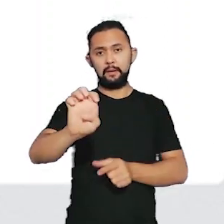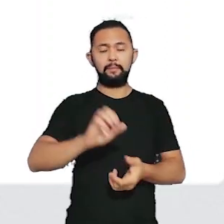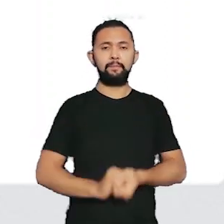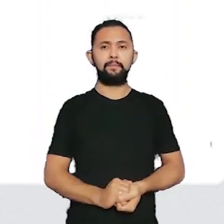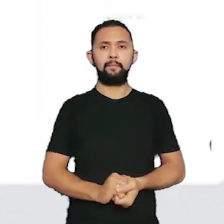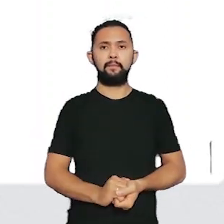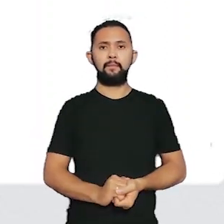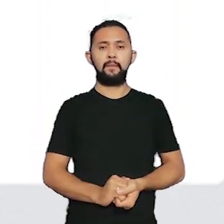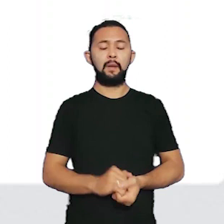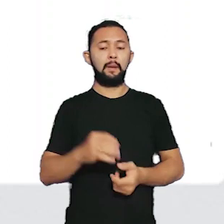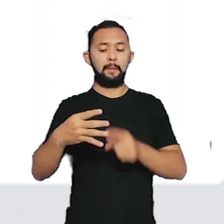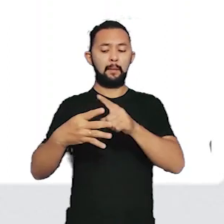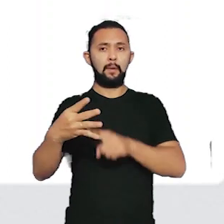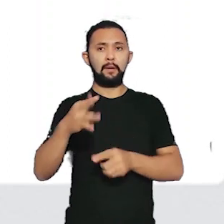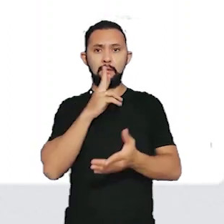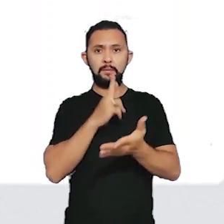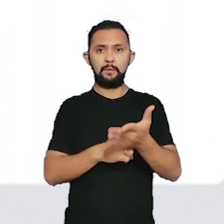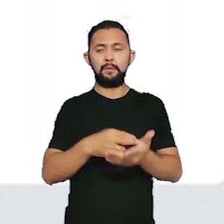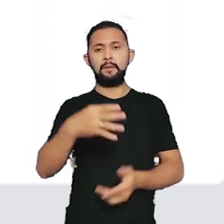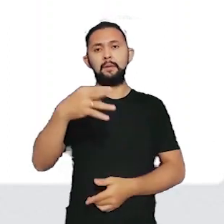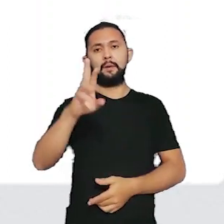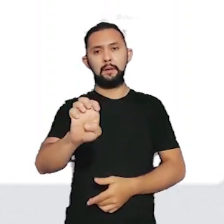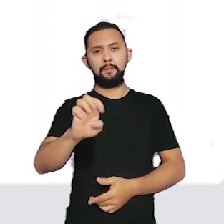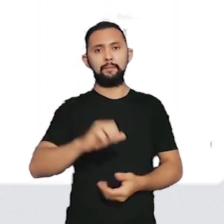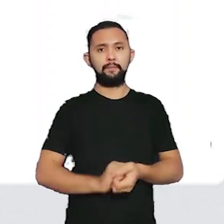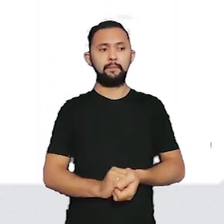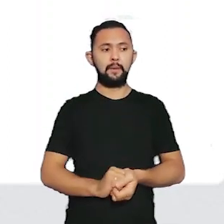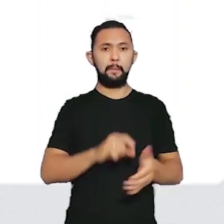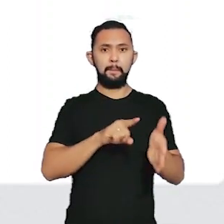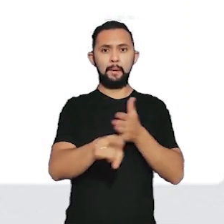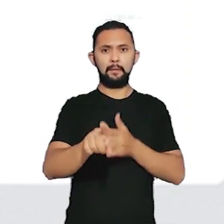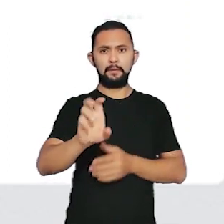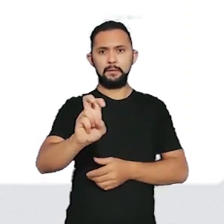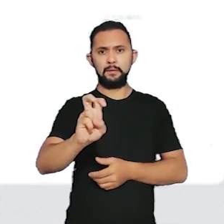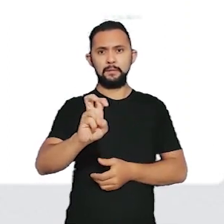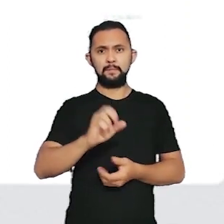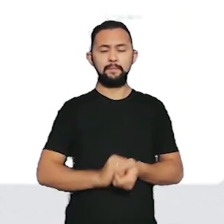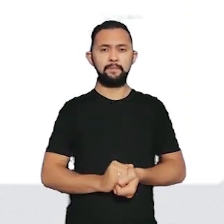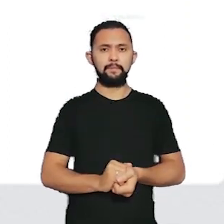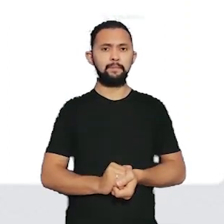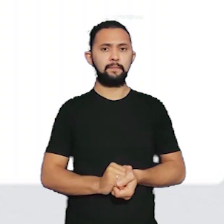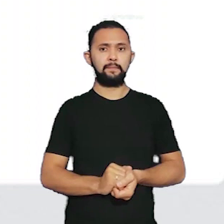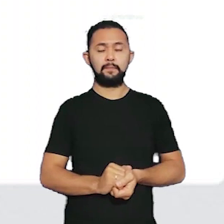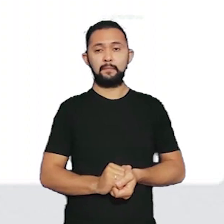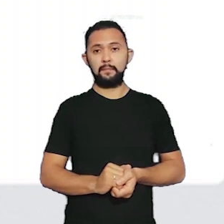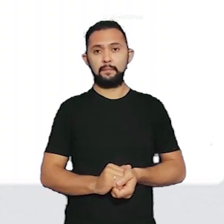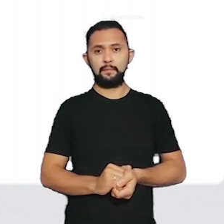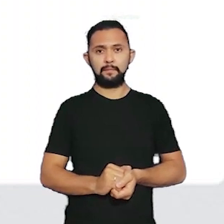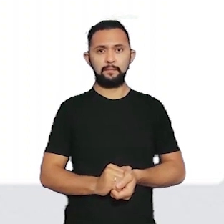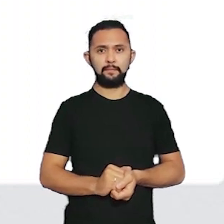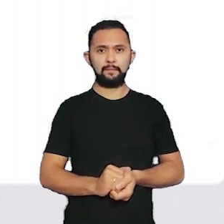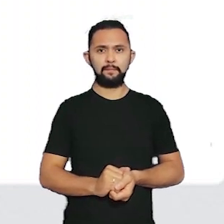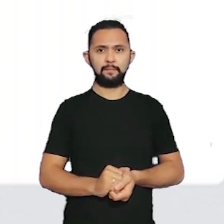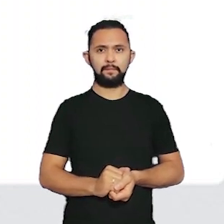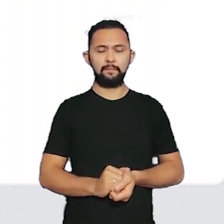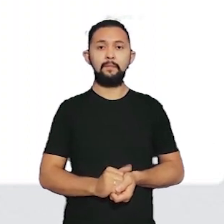tá? 4 é a letra E. Quinta questão. Então, a questão 5.